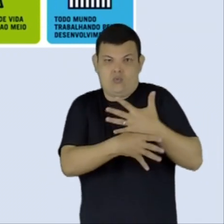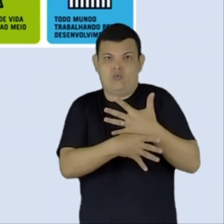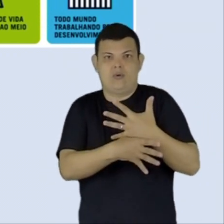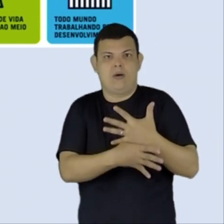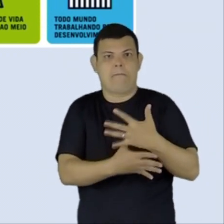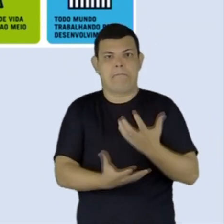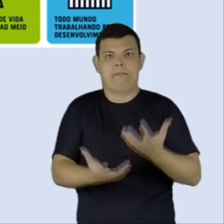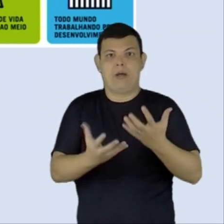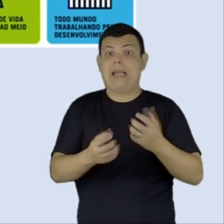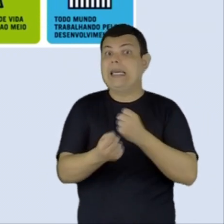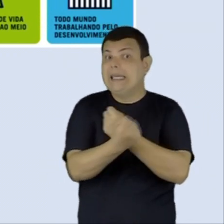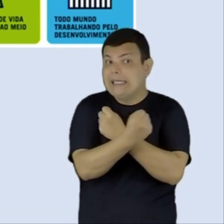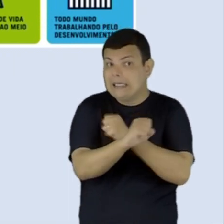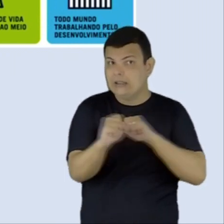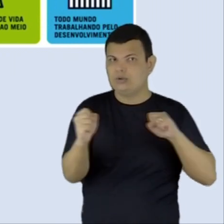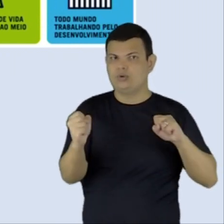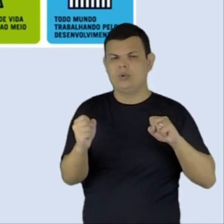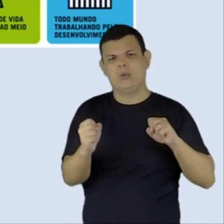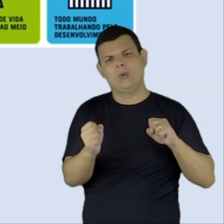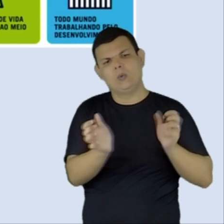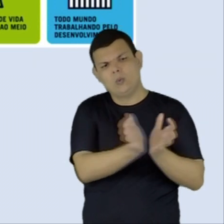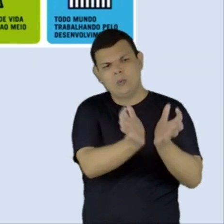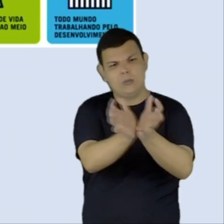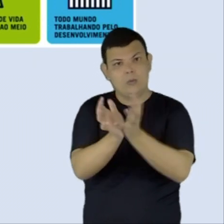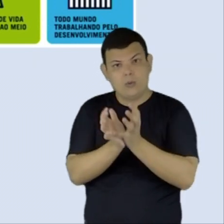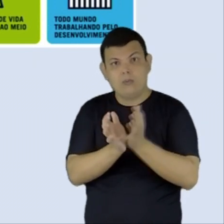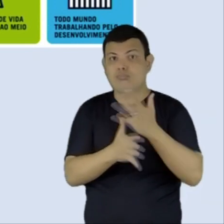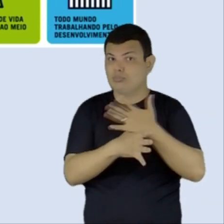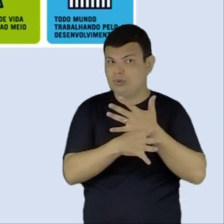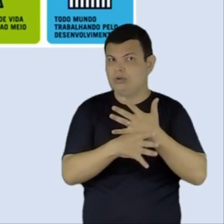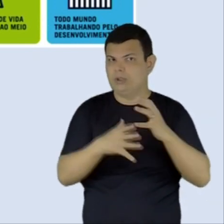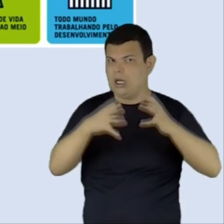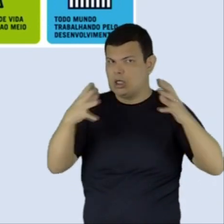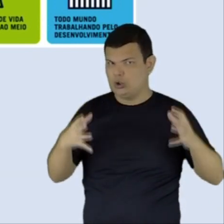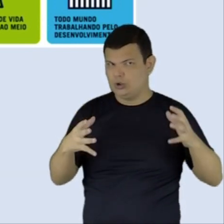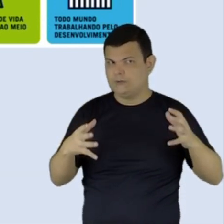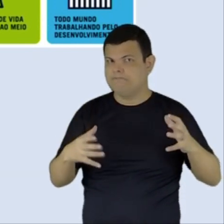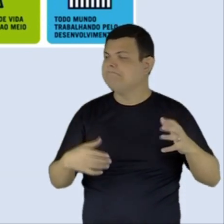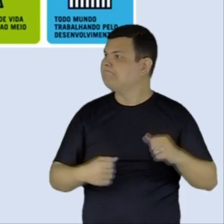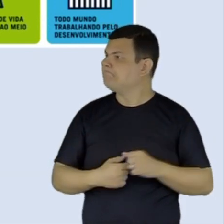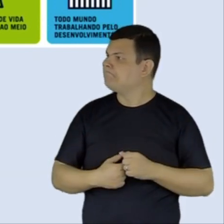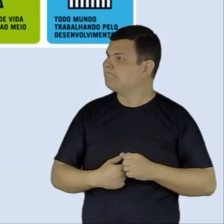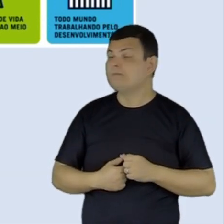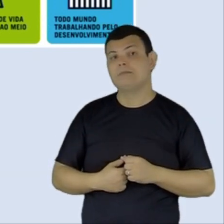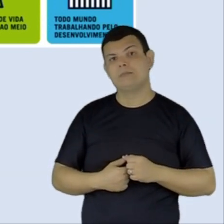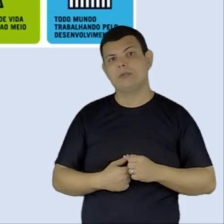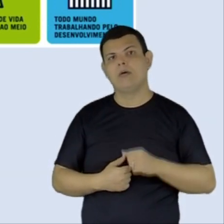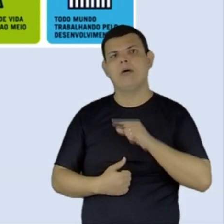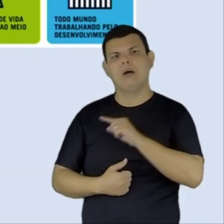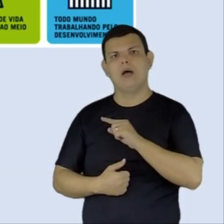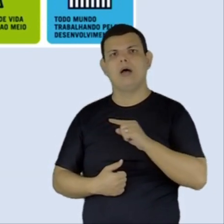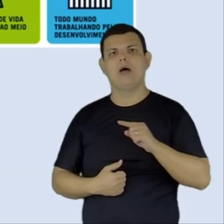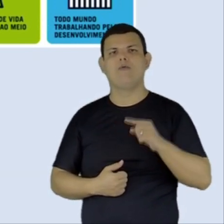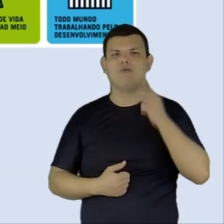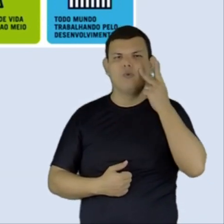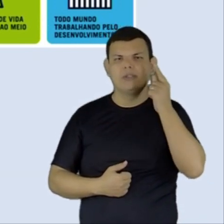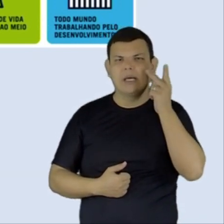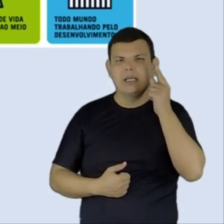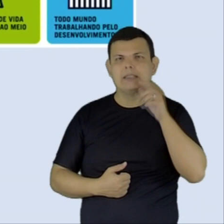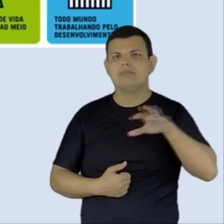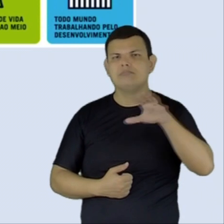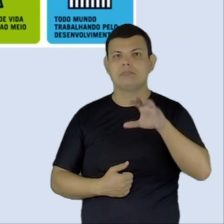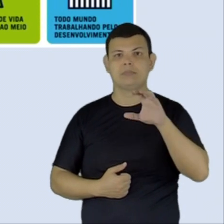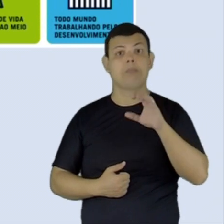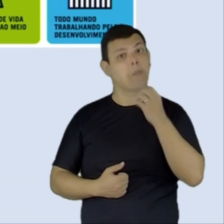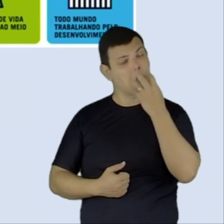mas um conjunto, né, um grupo de municípios, como nós já estudamos. Então, a região Metropolitana de Fortaleza está com IDH,